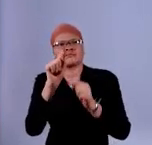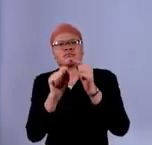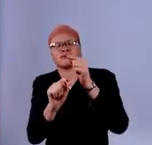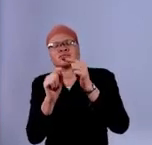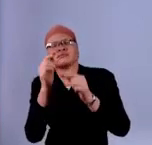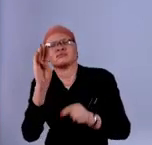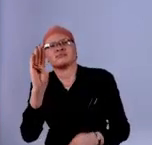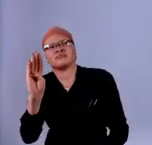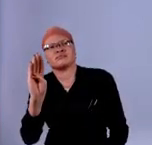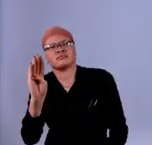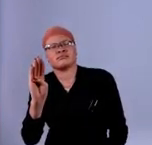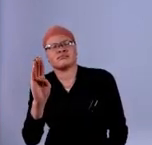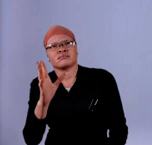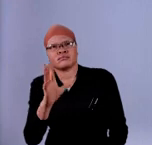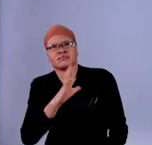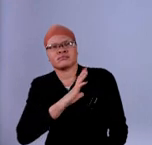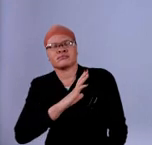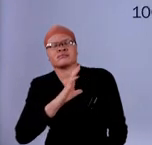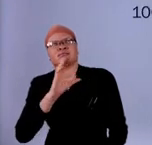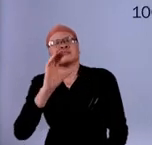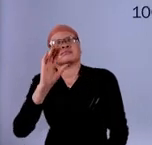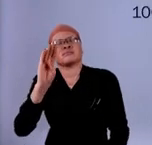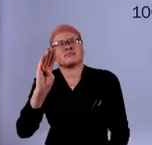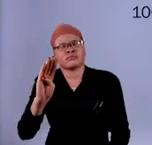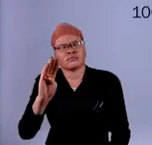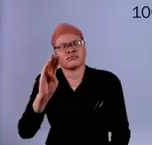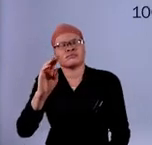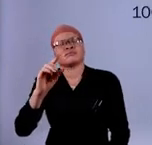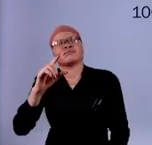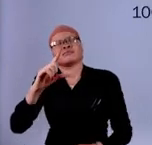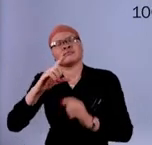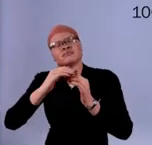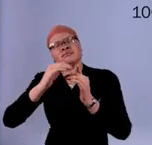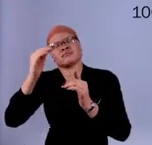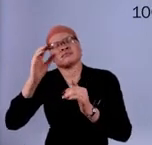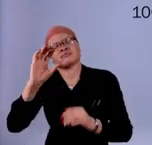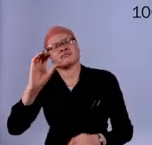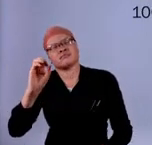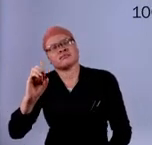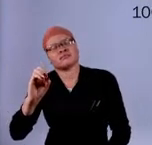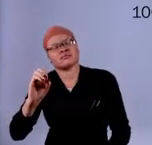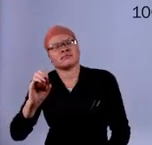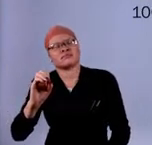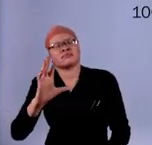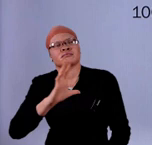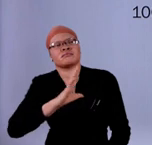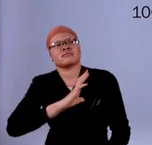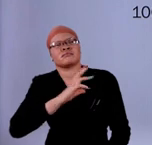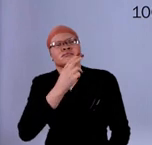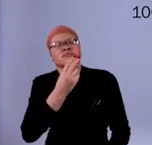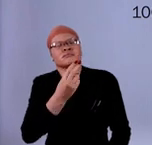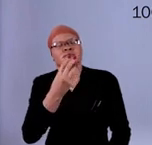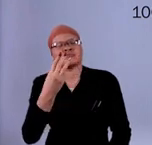dividir por bem e onde o bem maior quiser as frações com denominadores